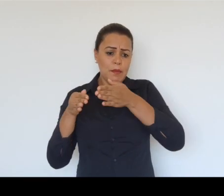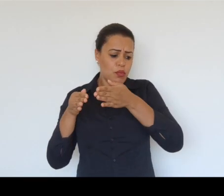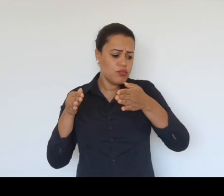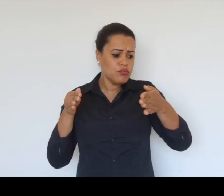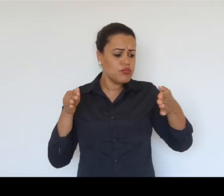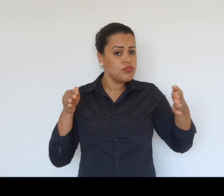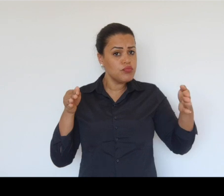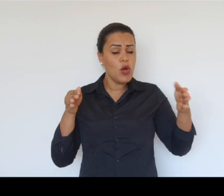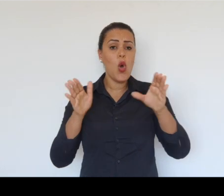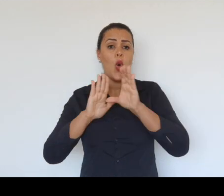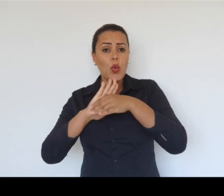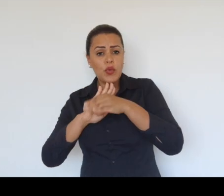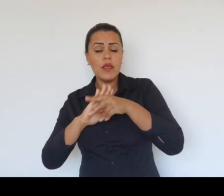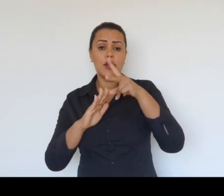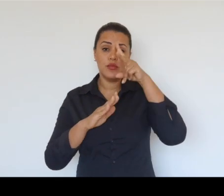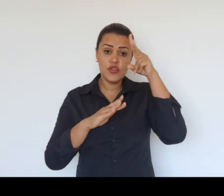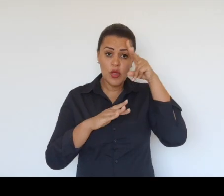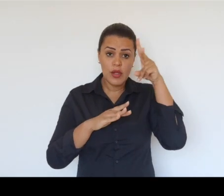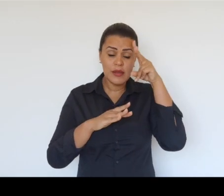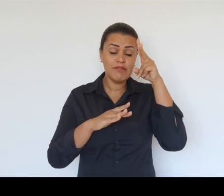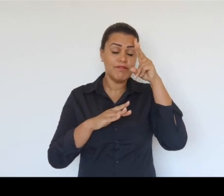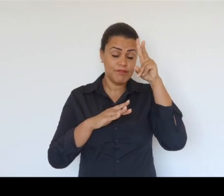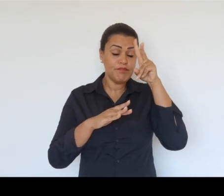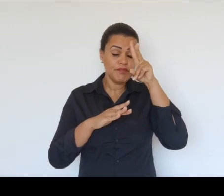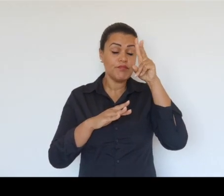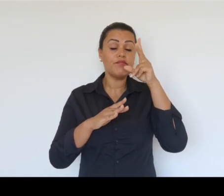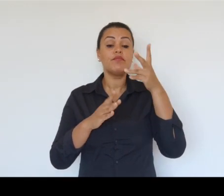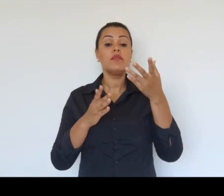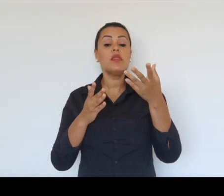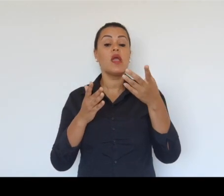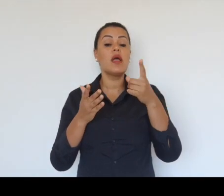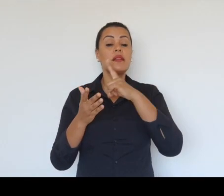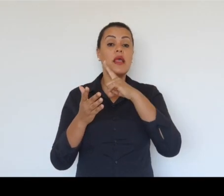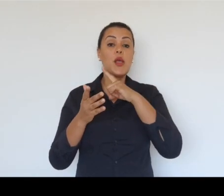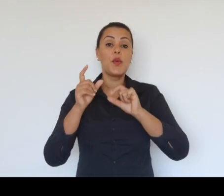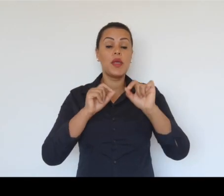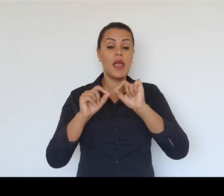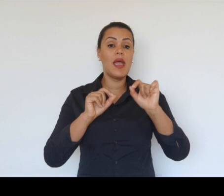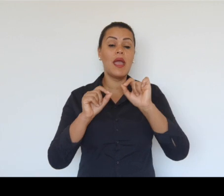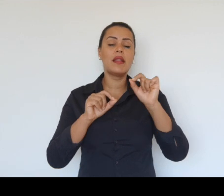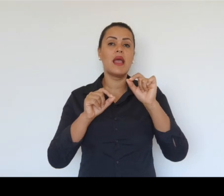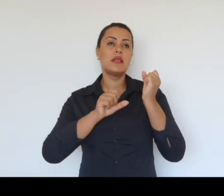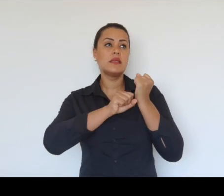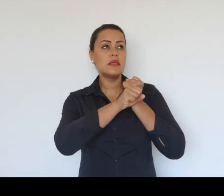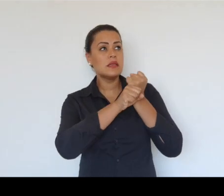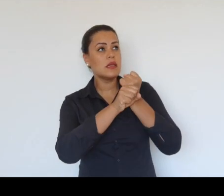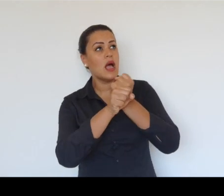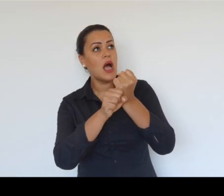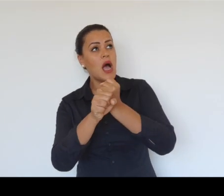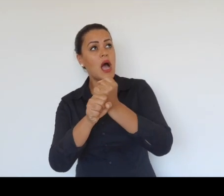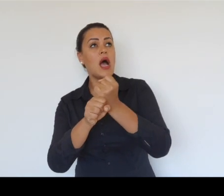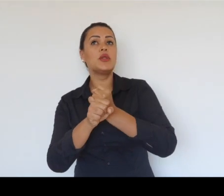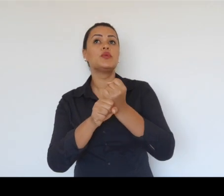processo histórico, conceito de história, você lida um pouco com essa longa duração do tempo, né? Os primórdios